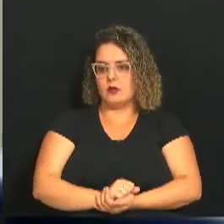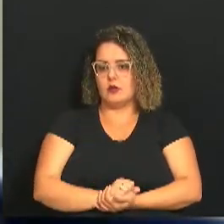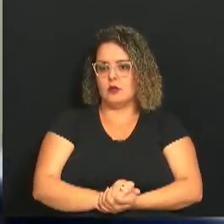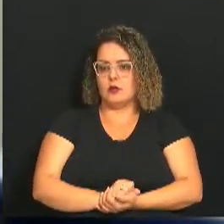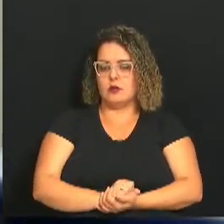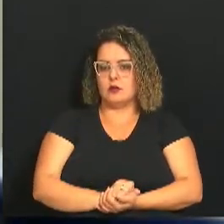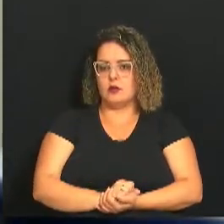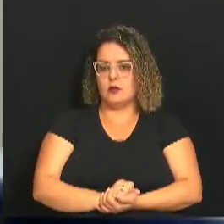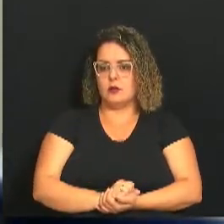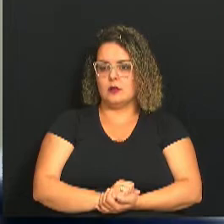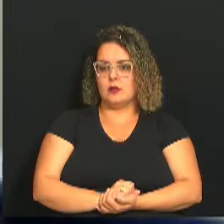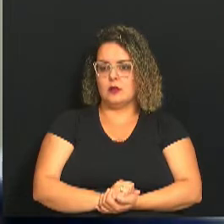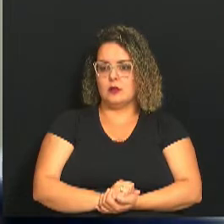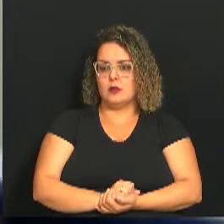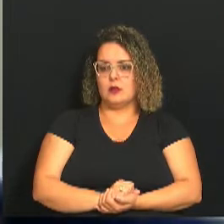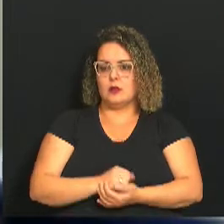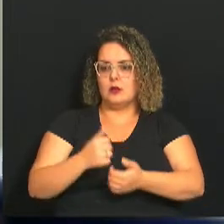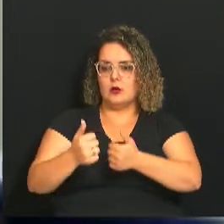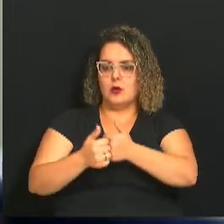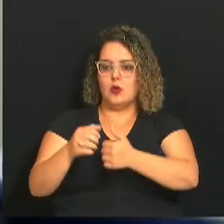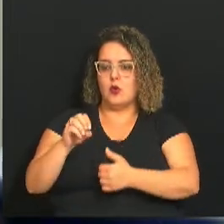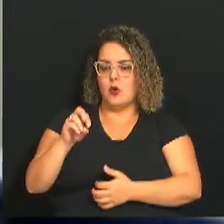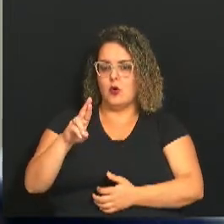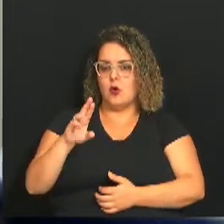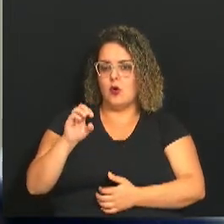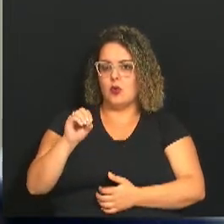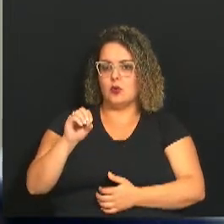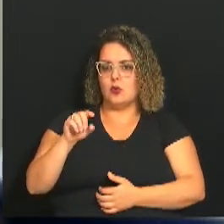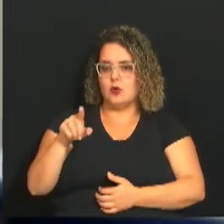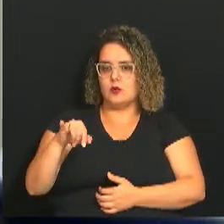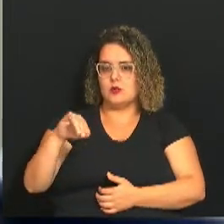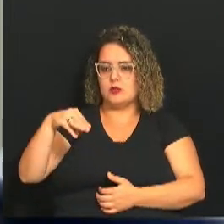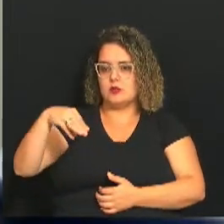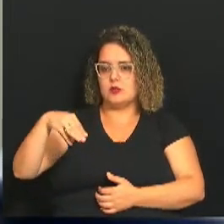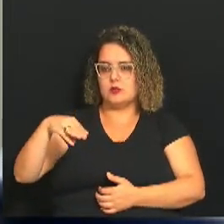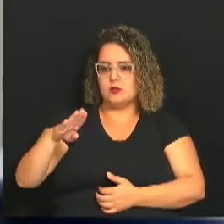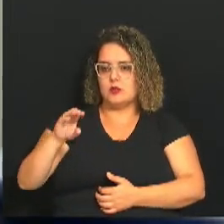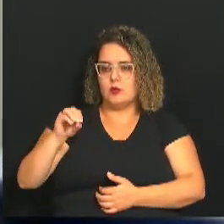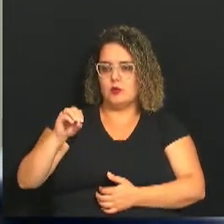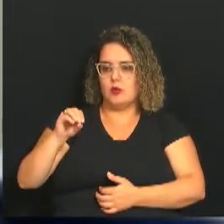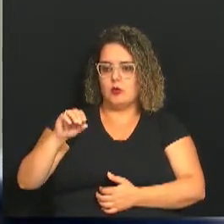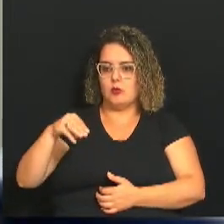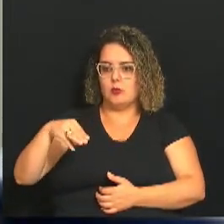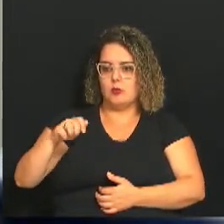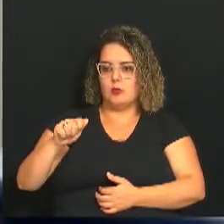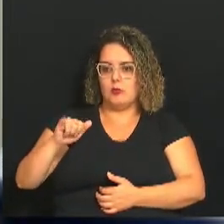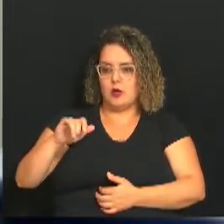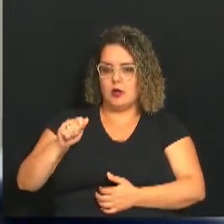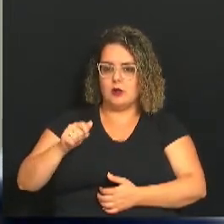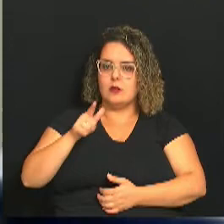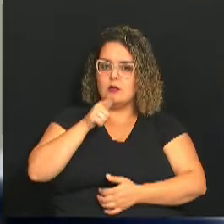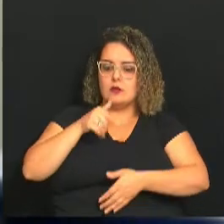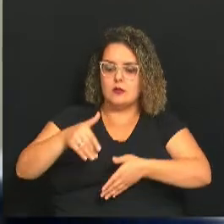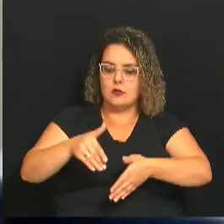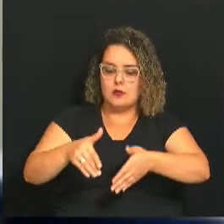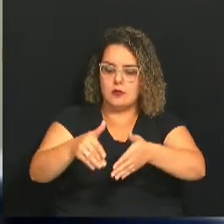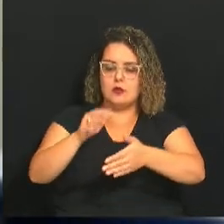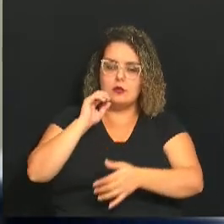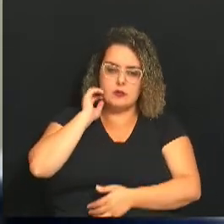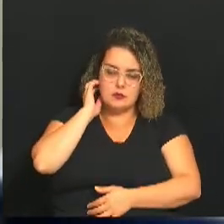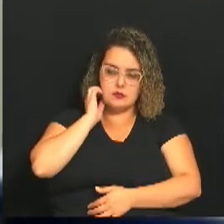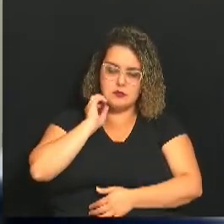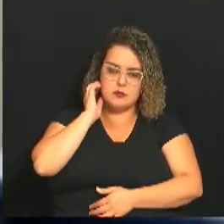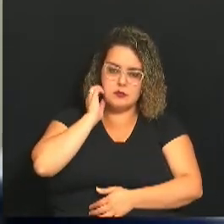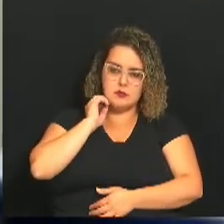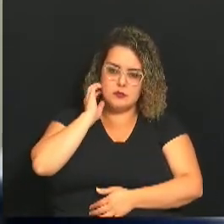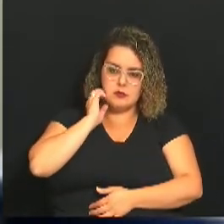na proximidade da Orozumbaia, que é a confluência do córrego das Anhumas, né, e do